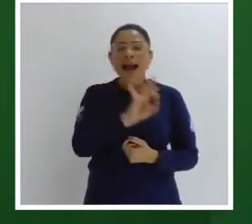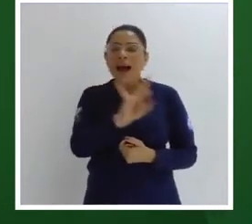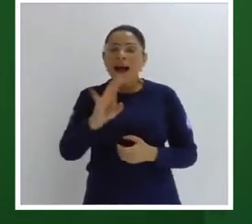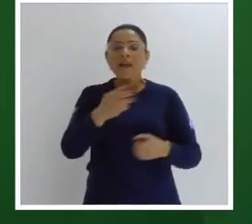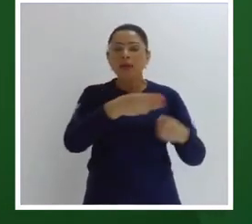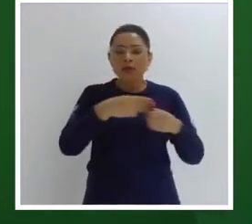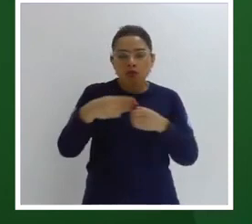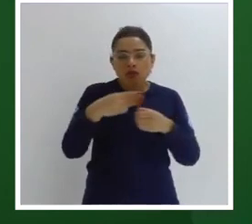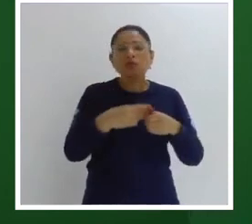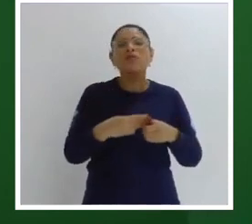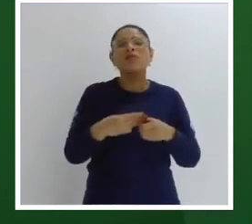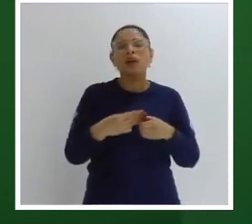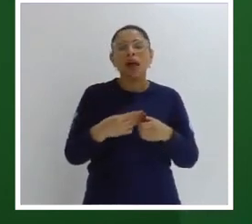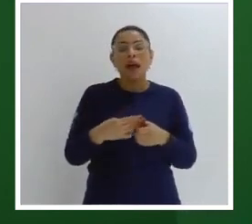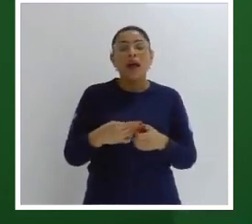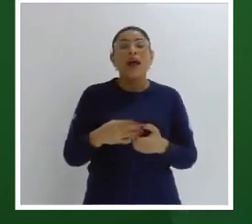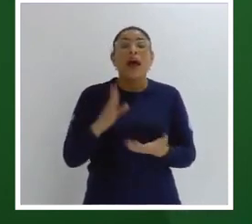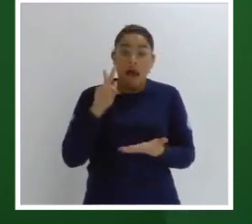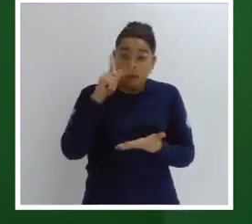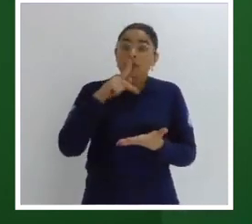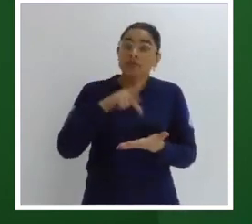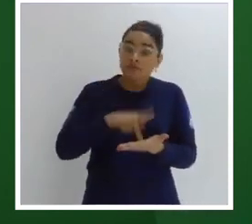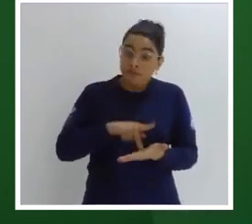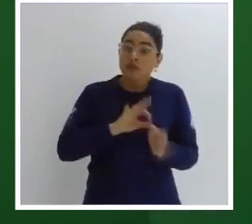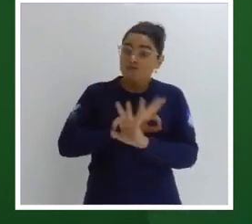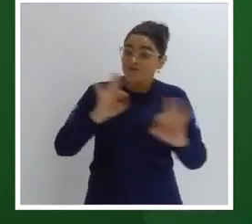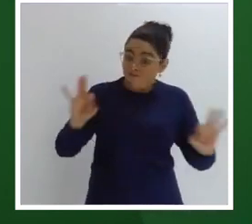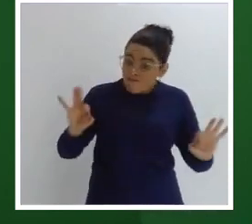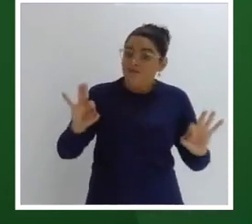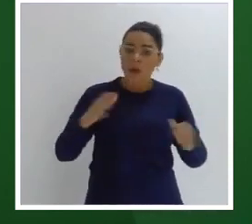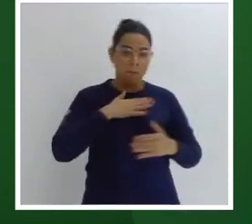municípios e as realidades muito ricas